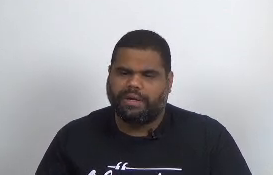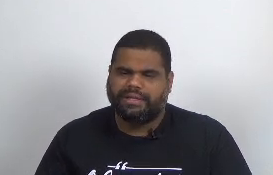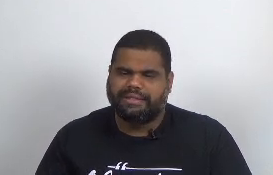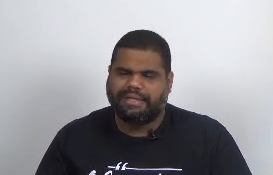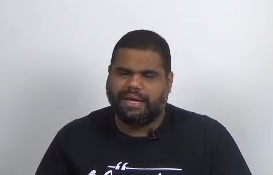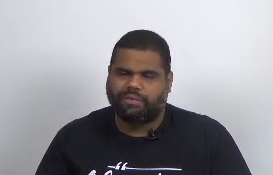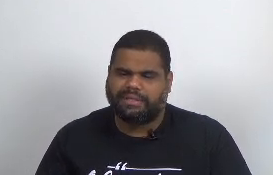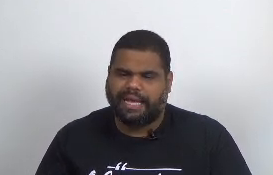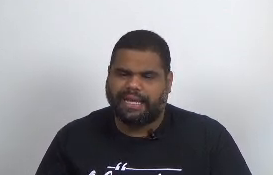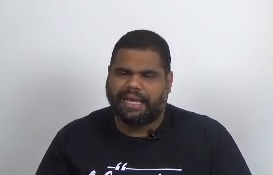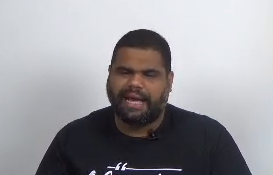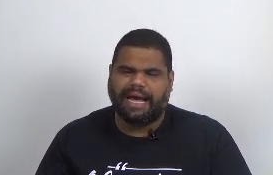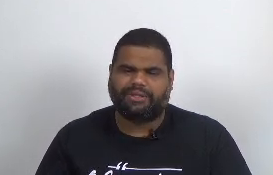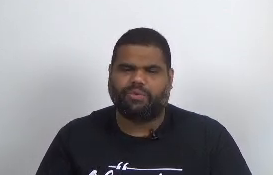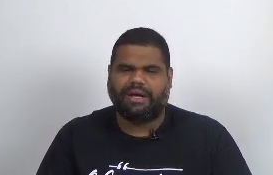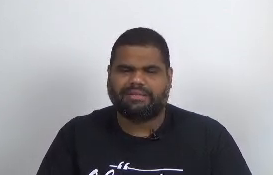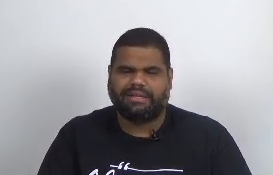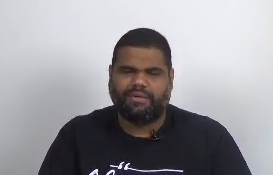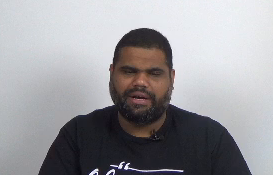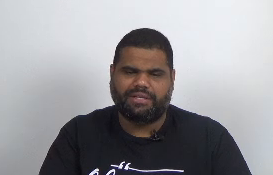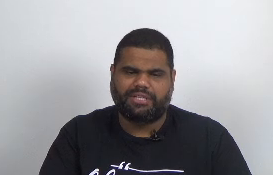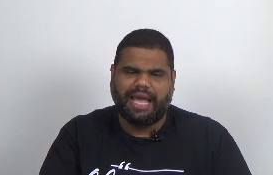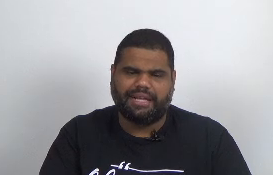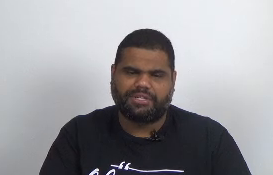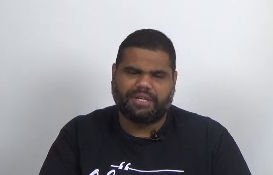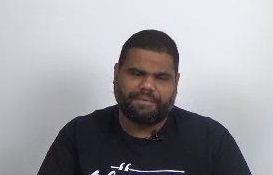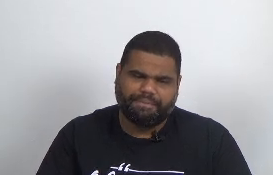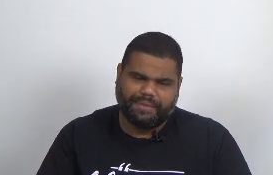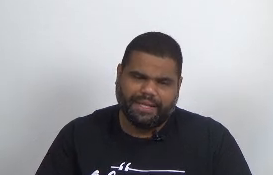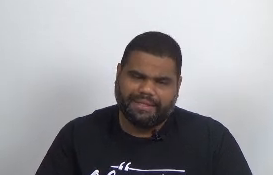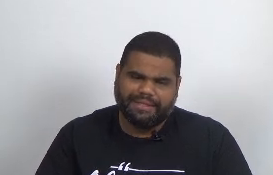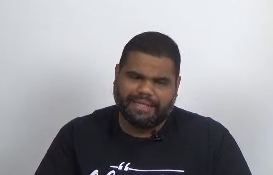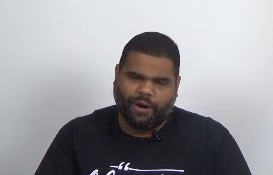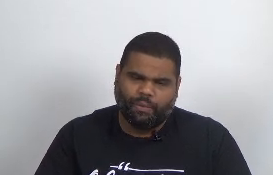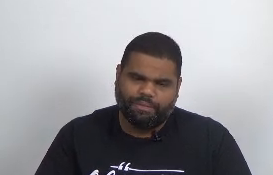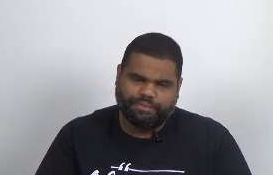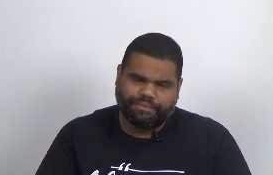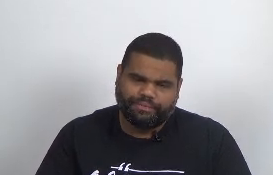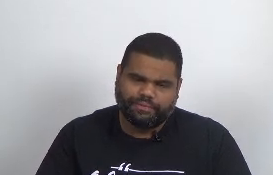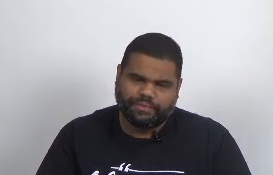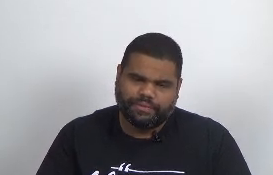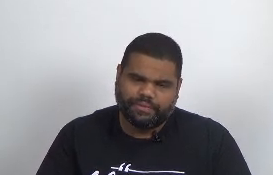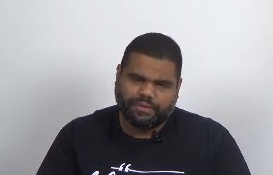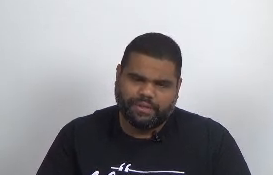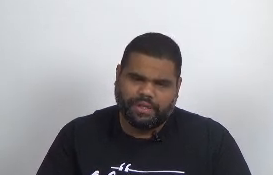ou não tem atuação antiética? Não.